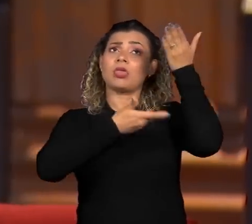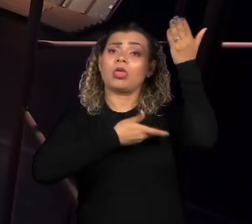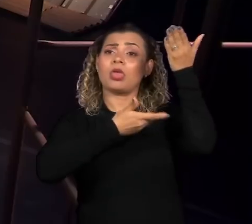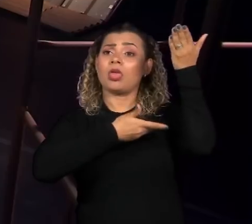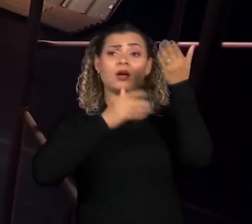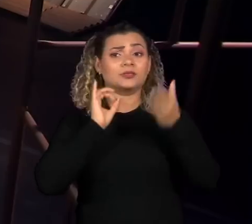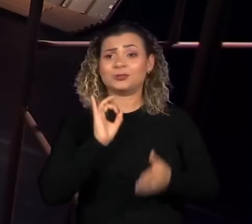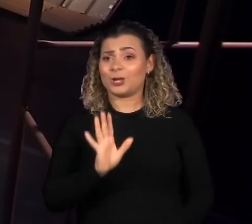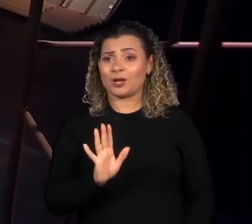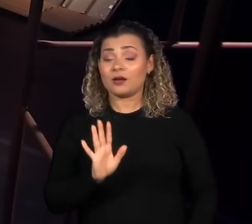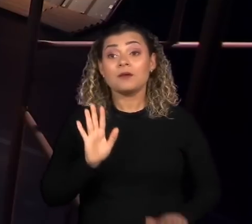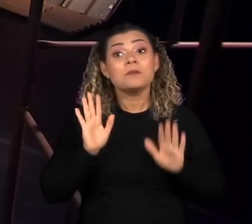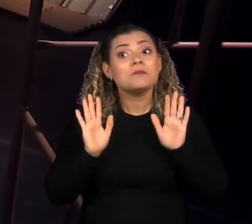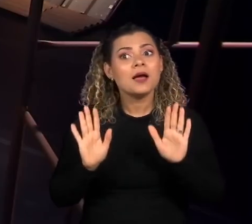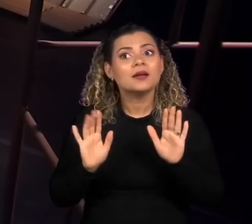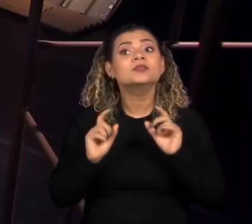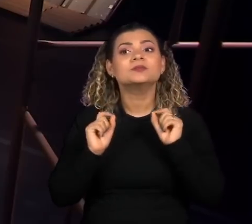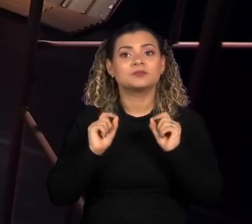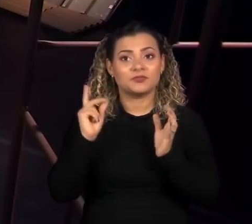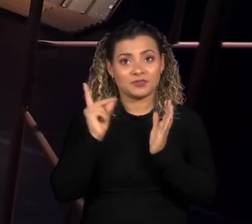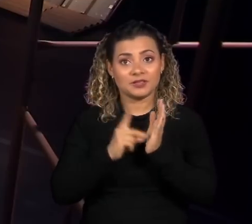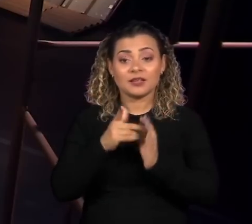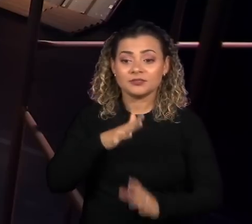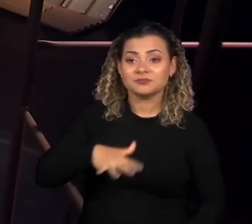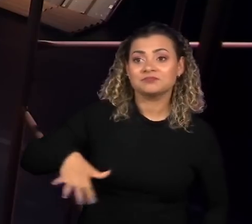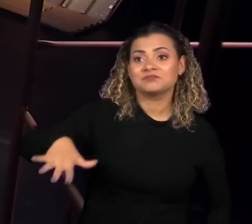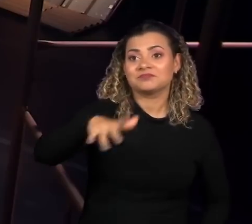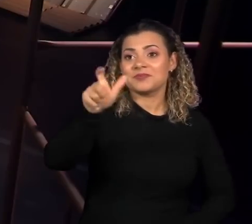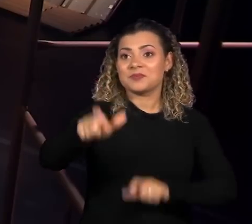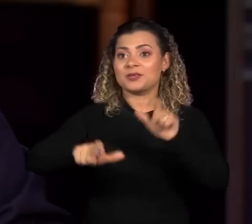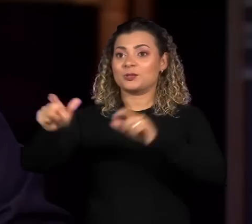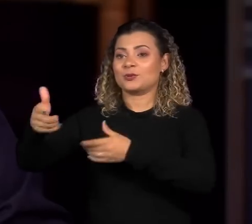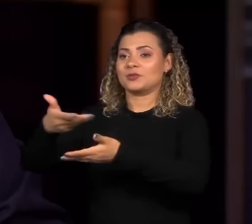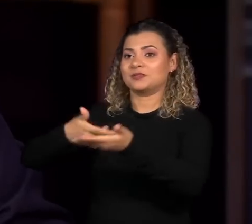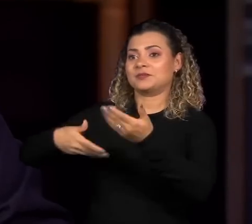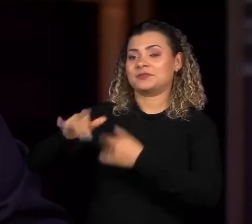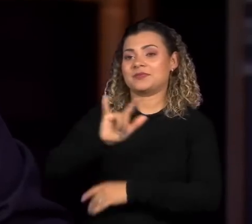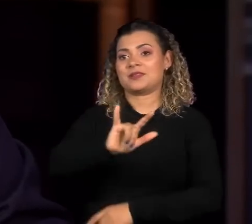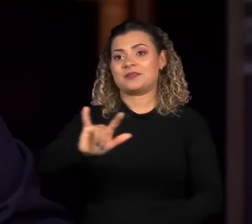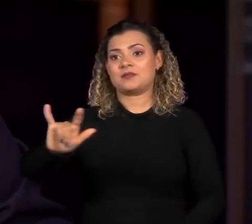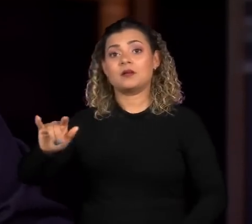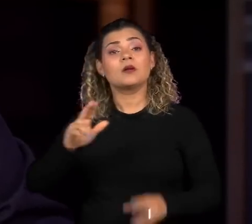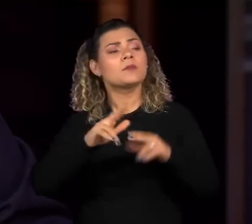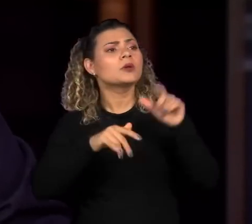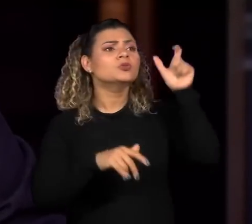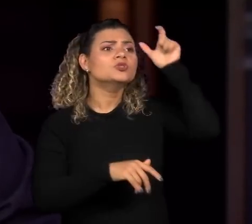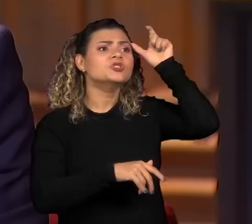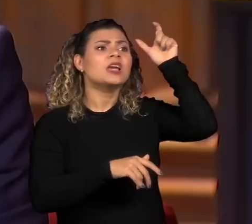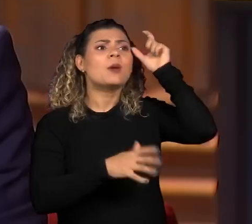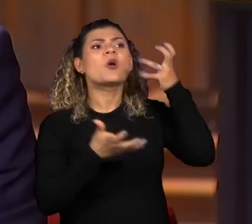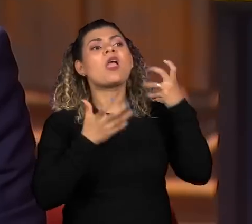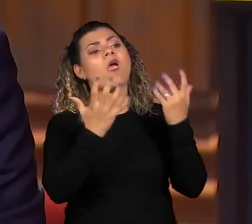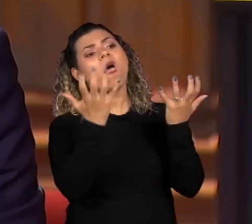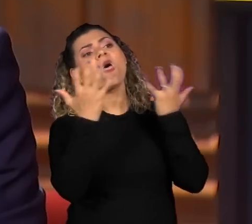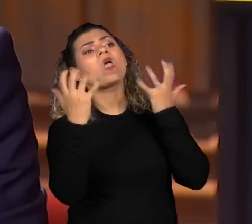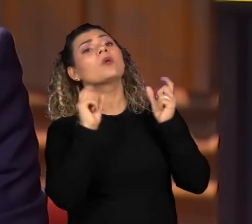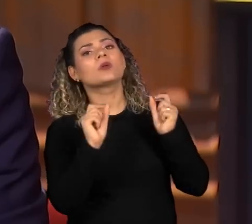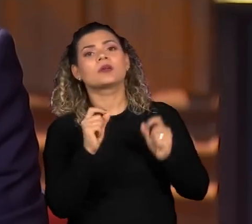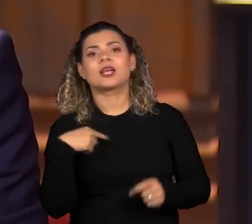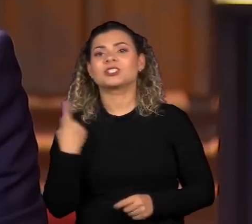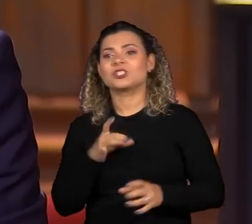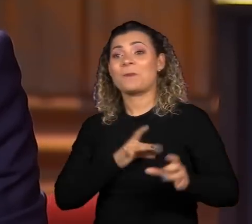na verdade, é um caminho que se passa pelo outro. E o que o diabo espera de nós? Que tenhamos